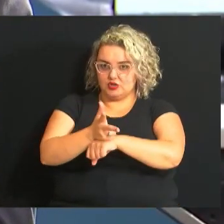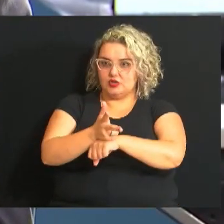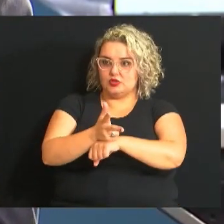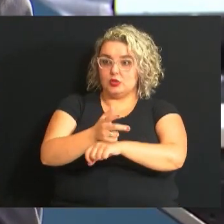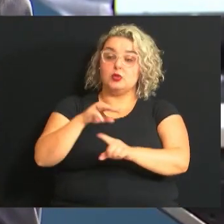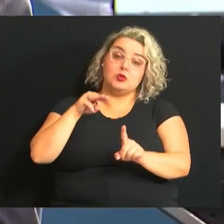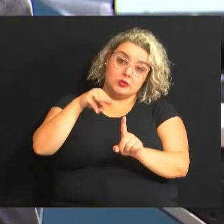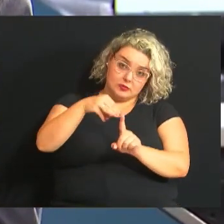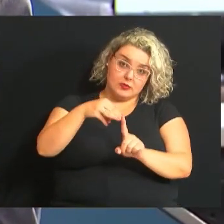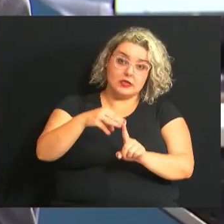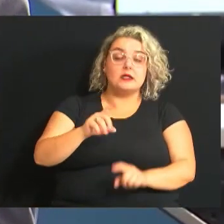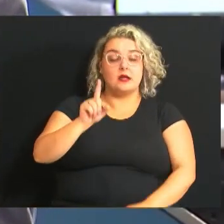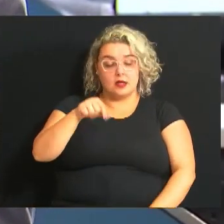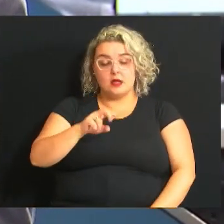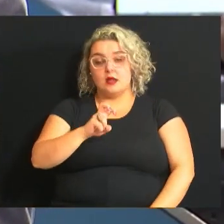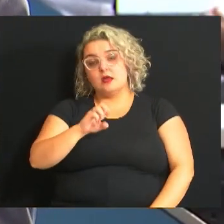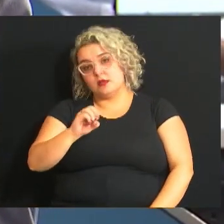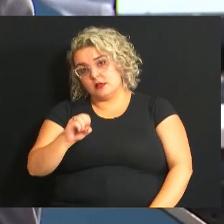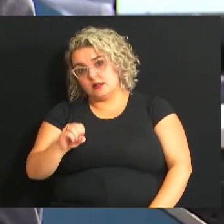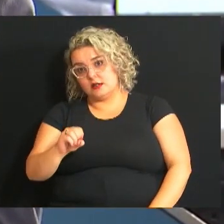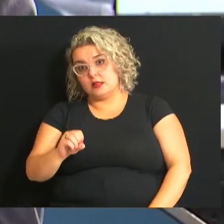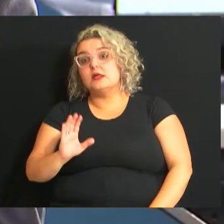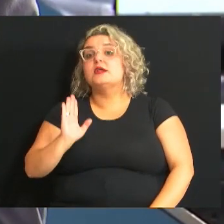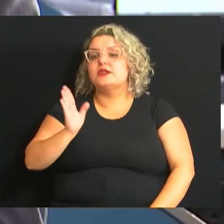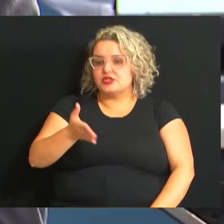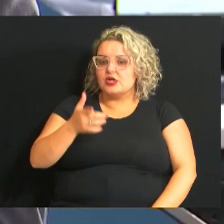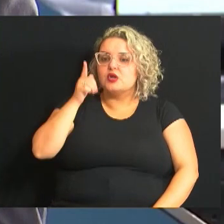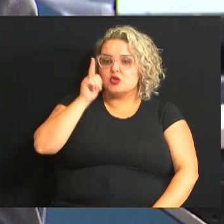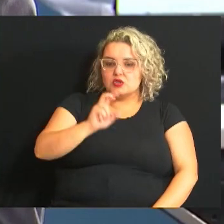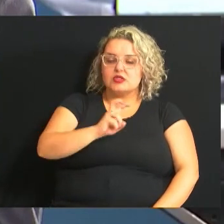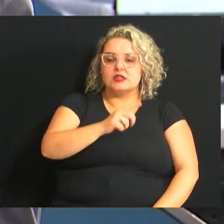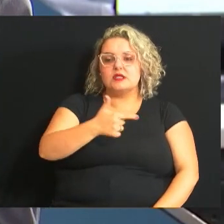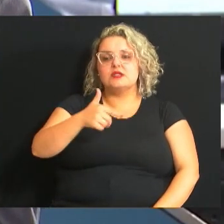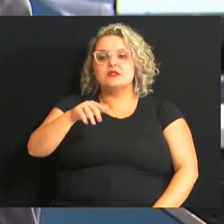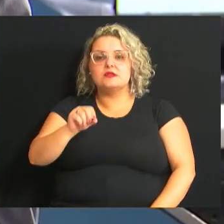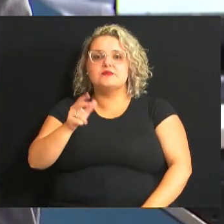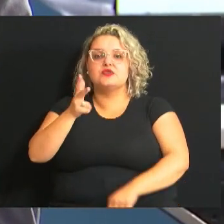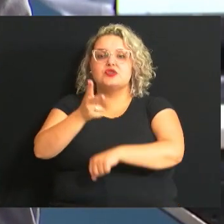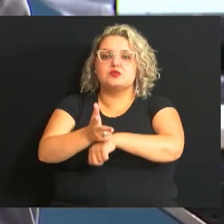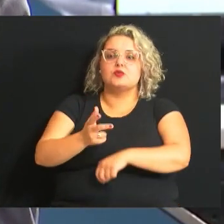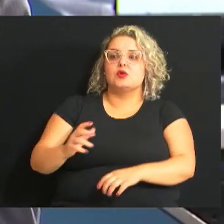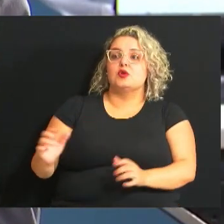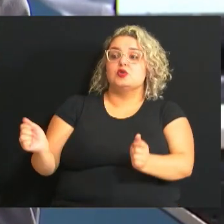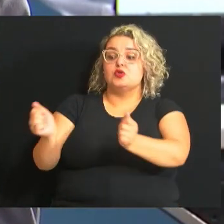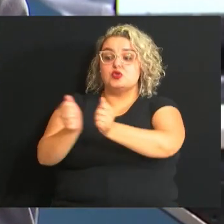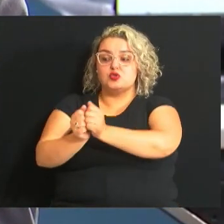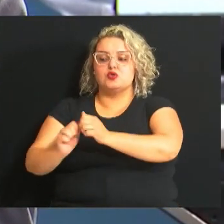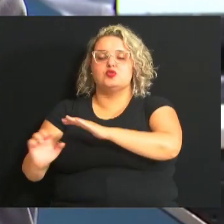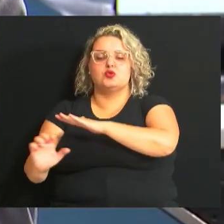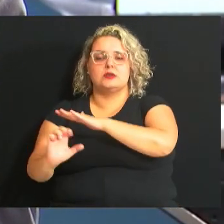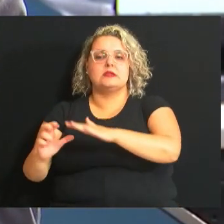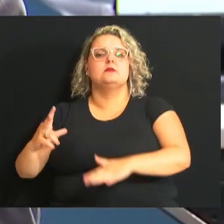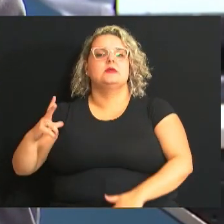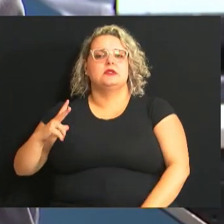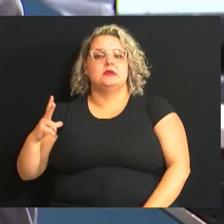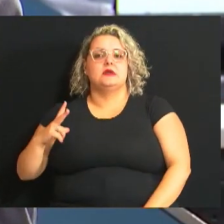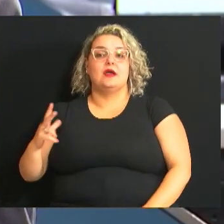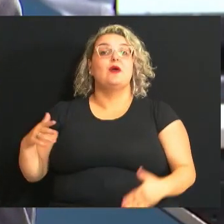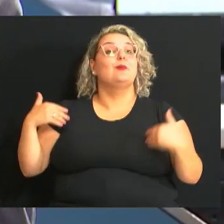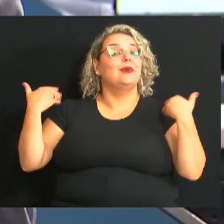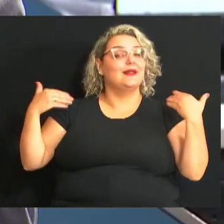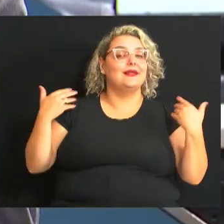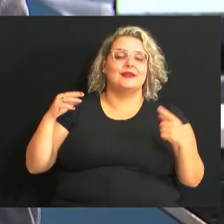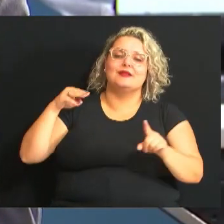500 e já atingimos 520 câmeras de parceria com a iniciativa privada. Então é uma alegria muito grande para nós ter cumprido essa meta.